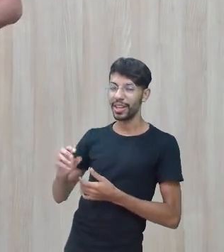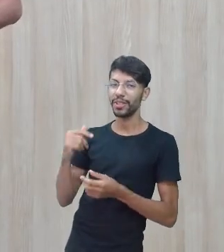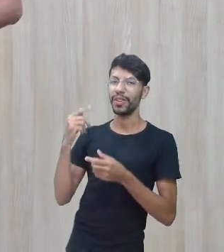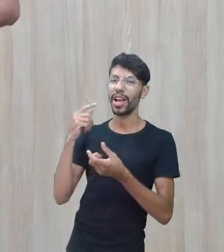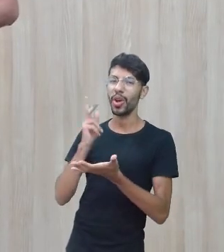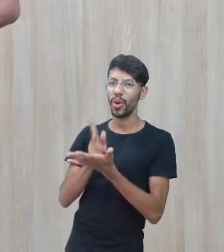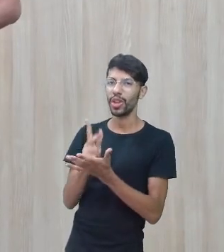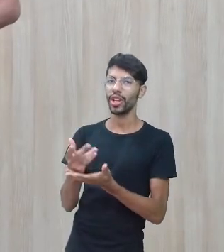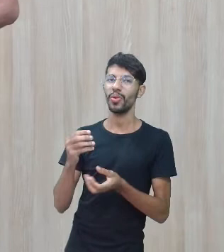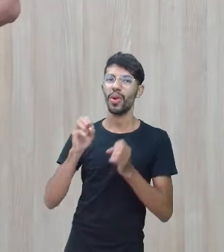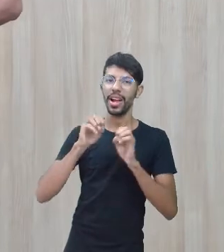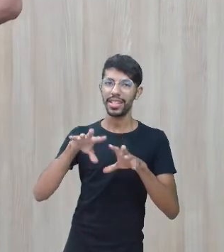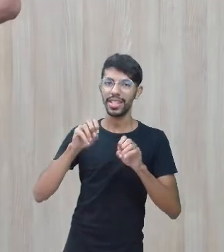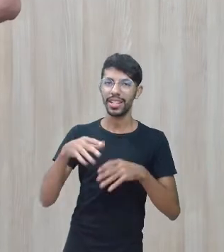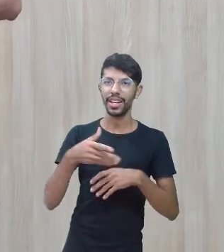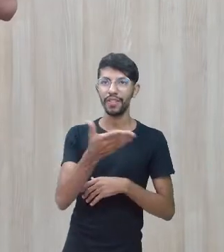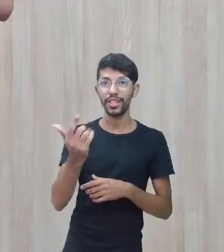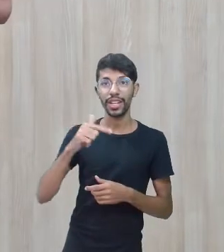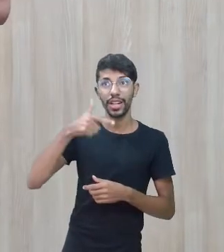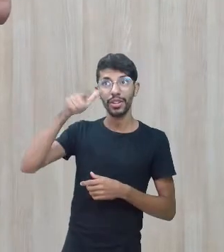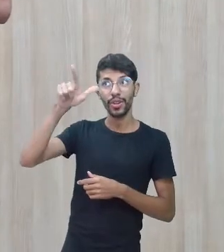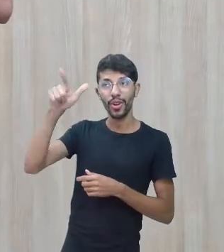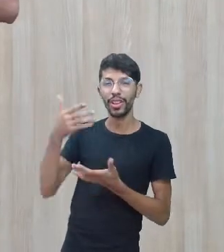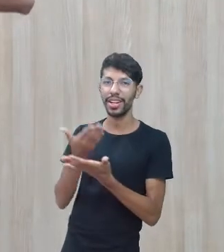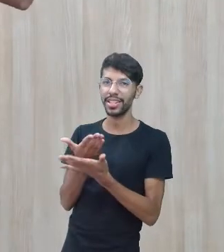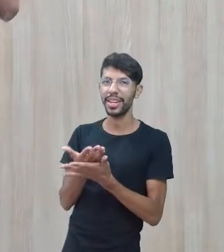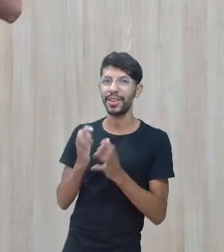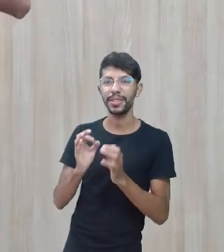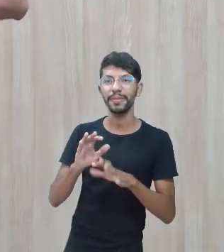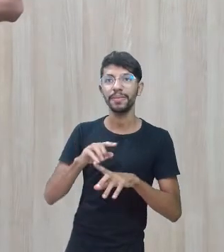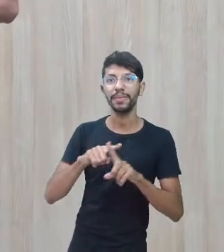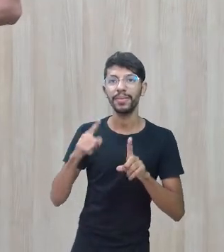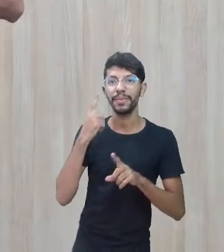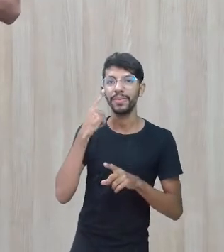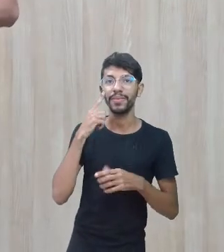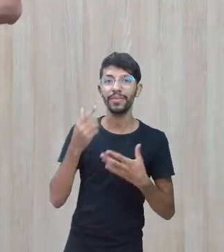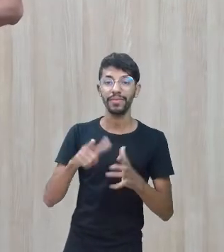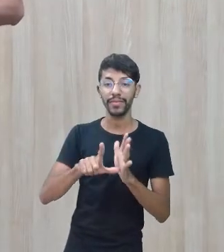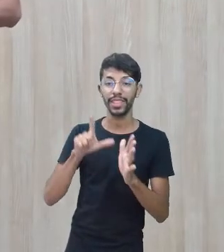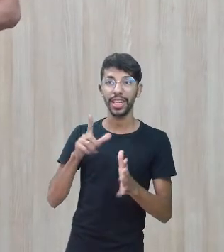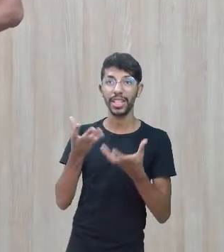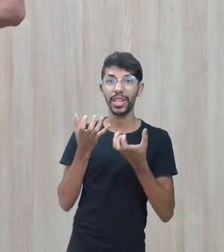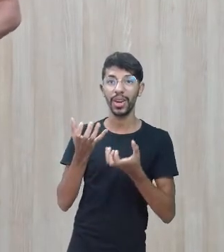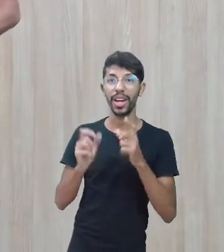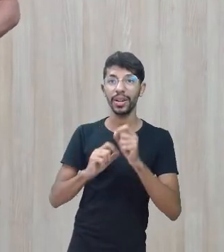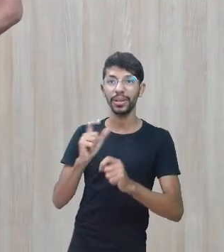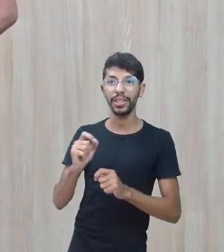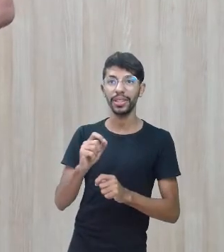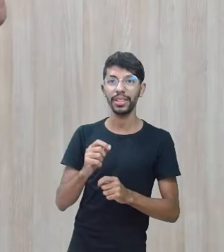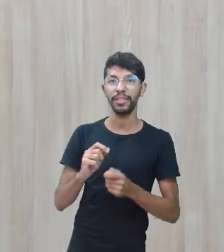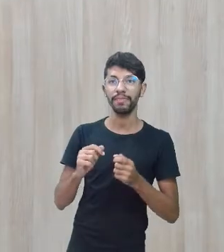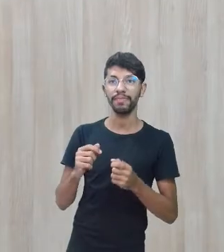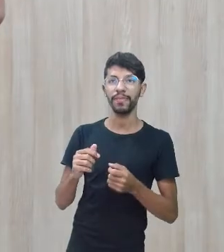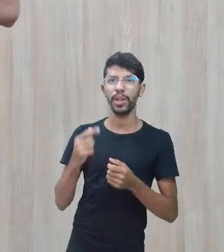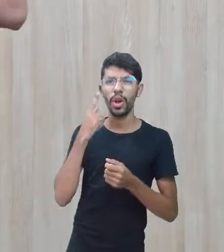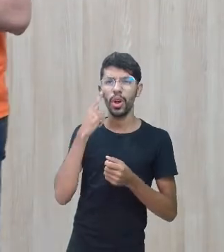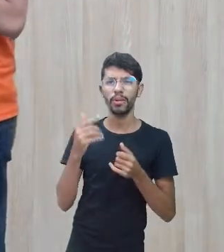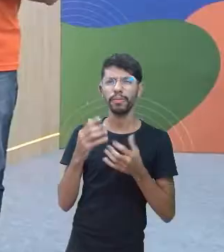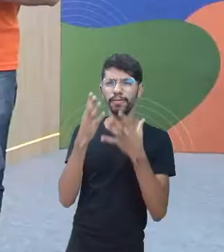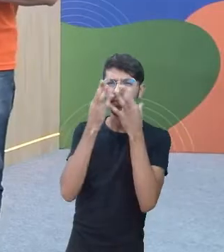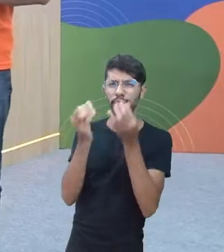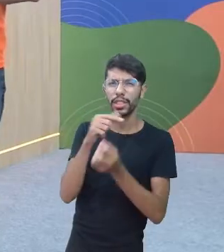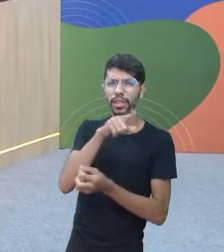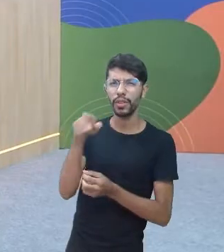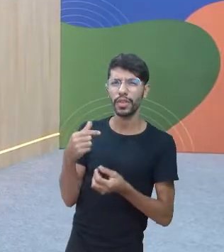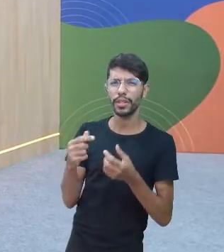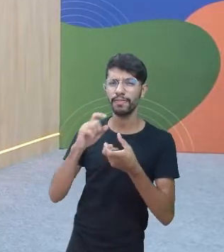nas próximas aulas, tá certo? Mas aí, gente, eu antes quero chamar a atenção para um debate muito importante.